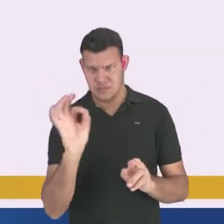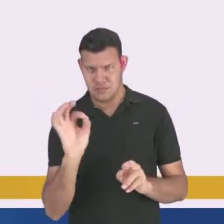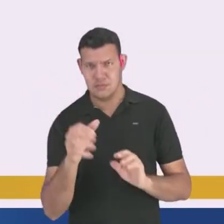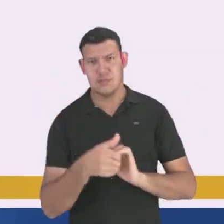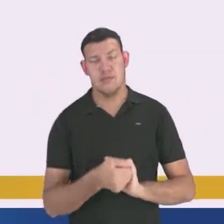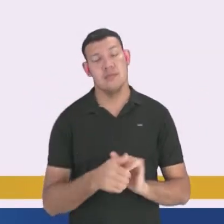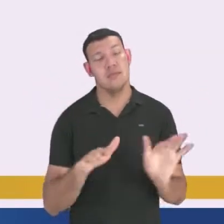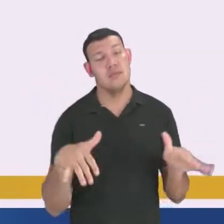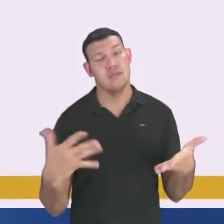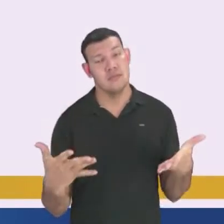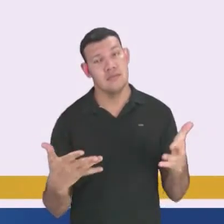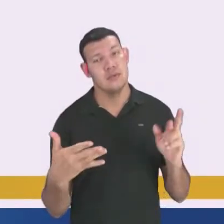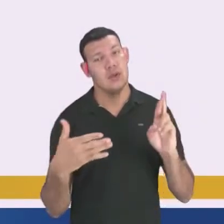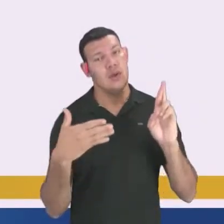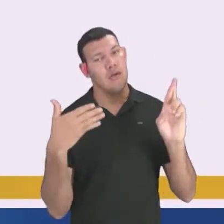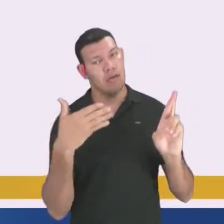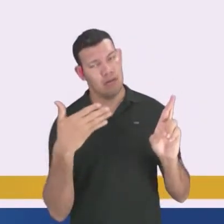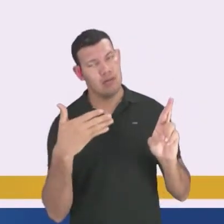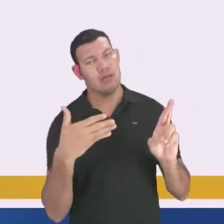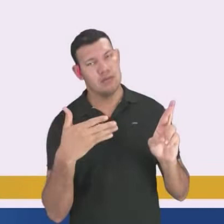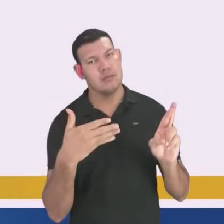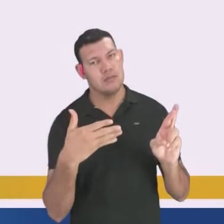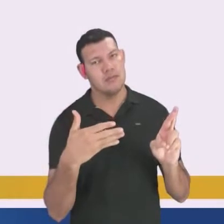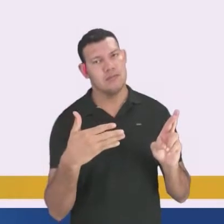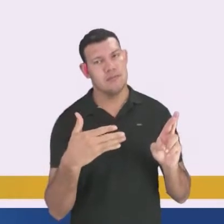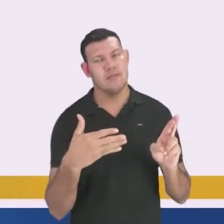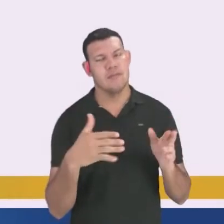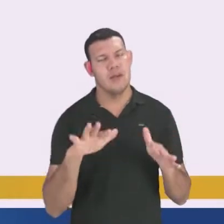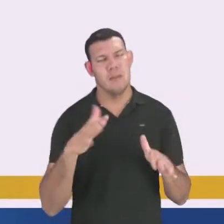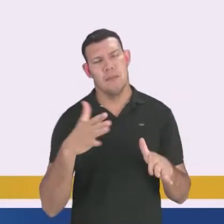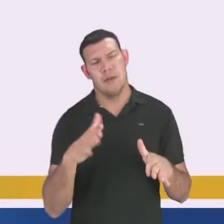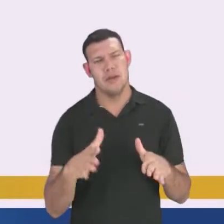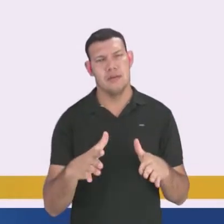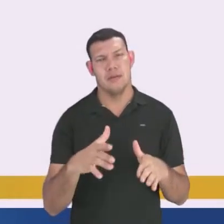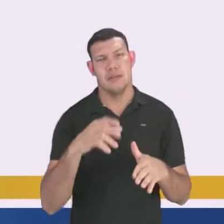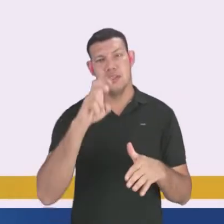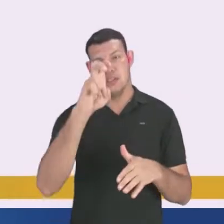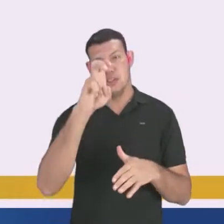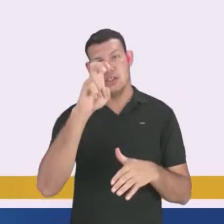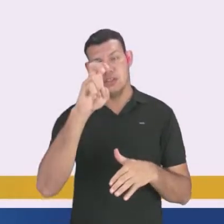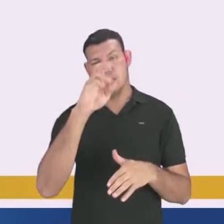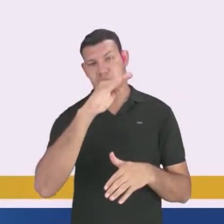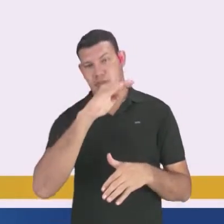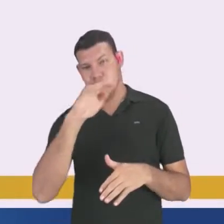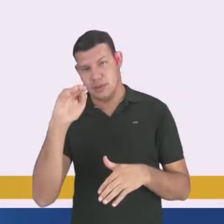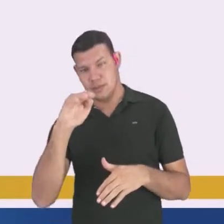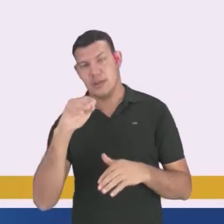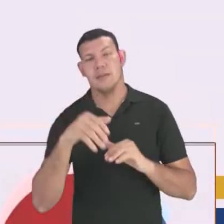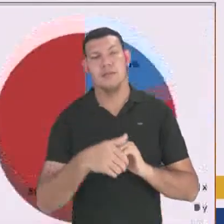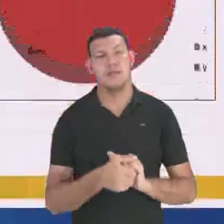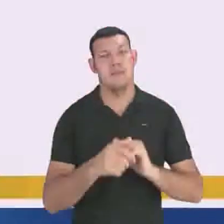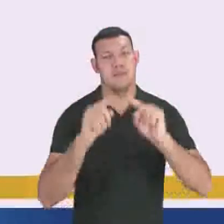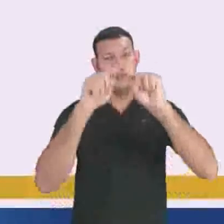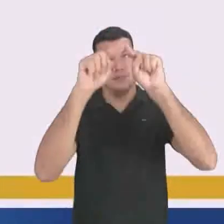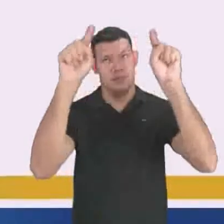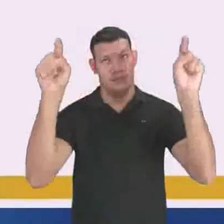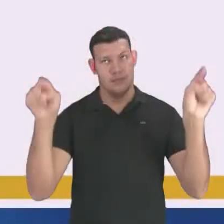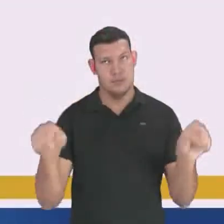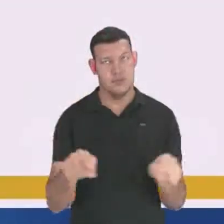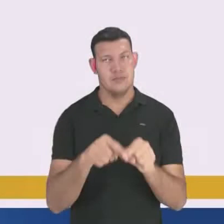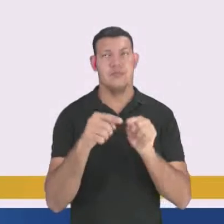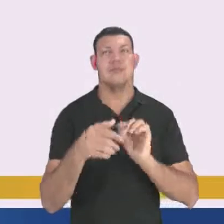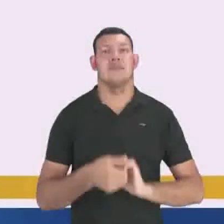então a representação desse dado ocupará uma parte equivalente à quinta parte da área do círculo, né? Em forma de setor circular.